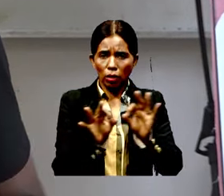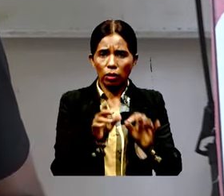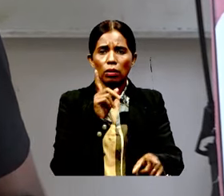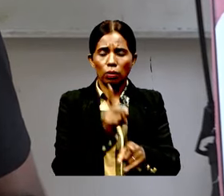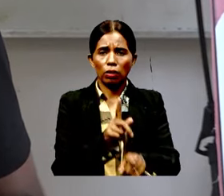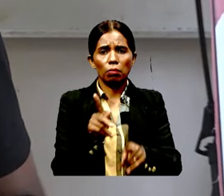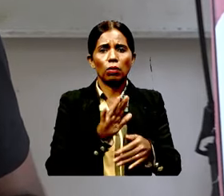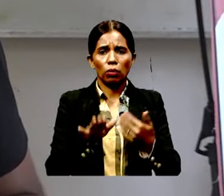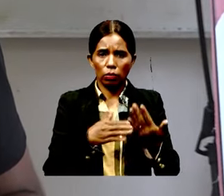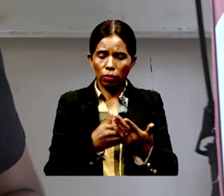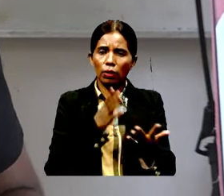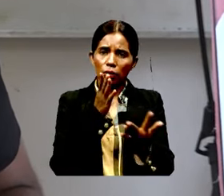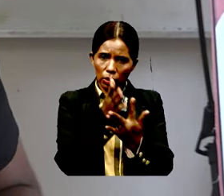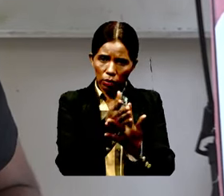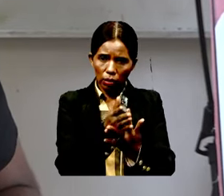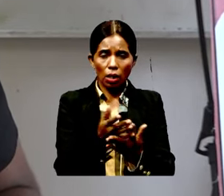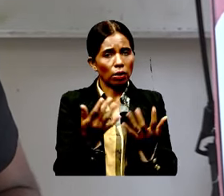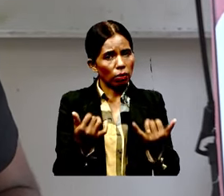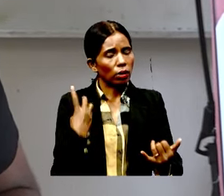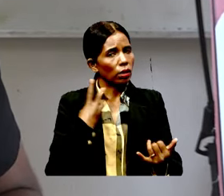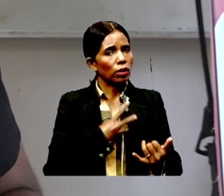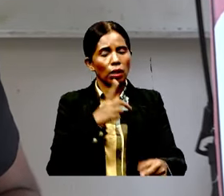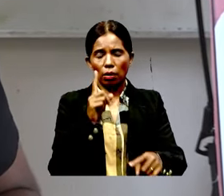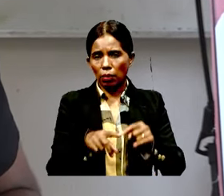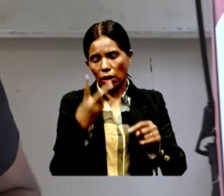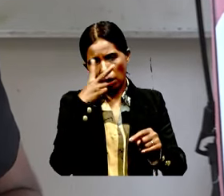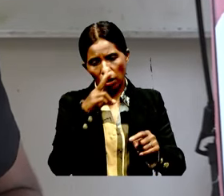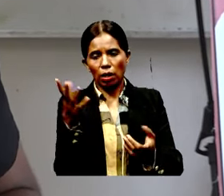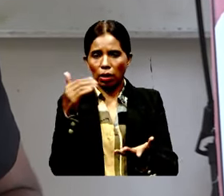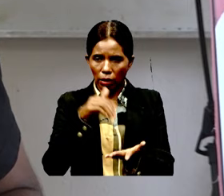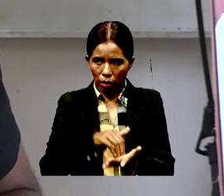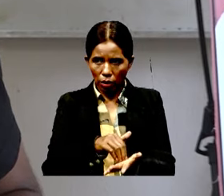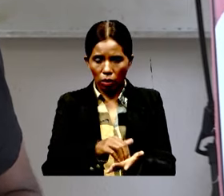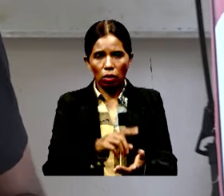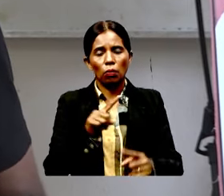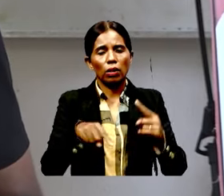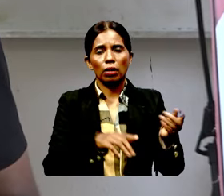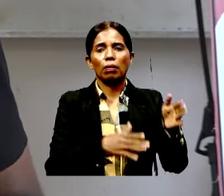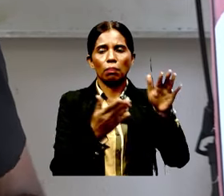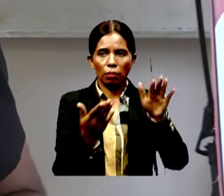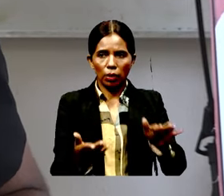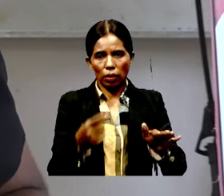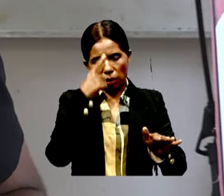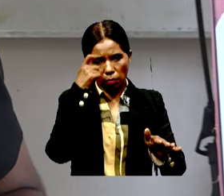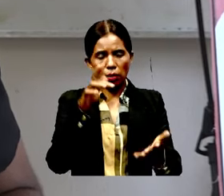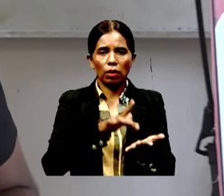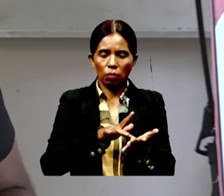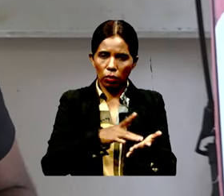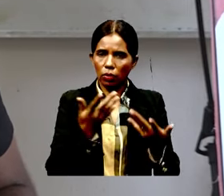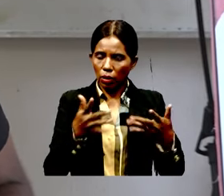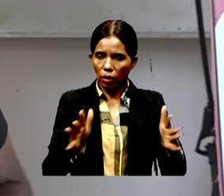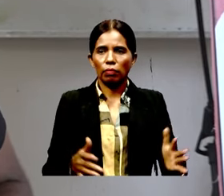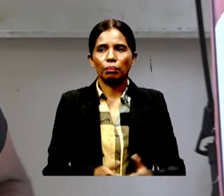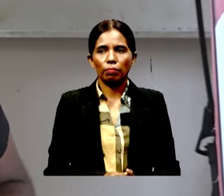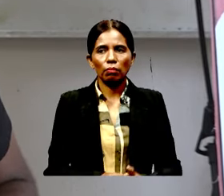acesso. Agora, ita la bela justifica fila fale, se o enhira ma ka mate ruma acontece tamba de tiang aimoru klaiha, ne